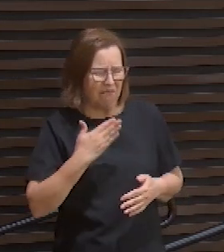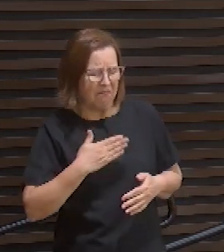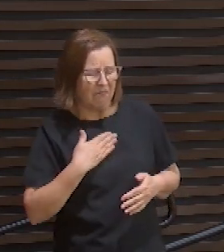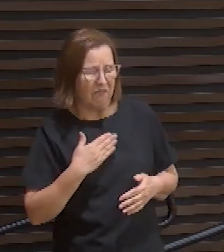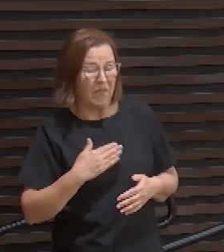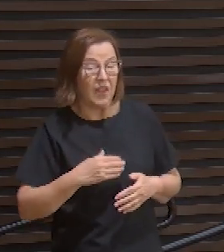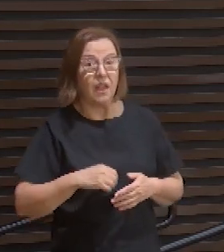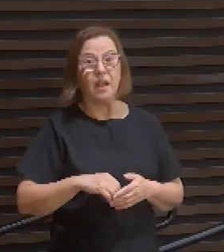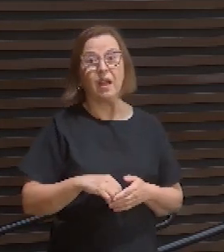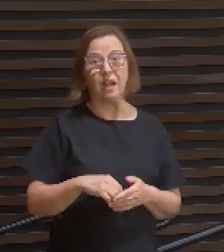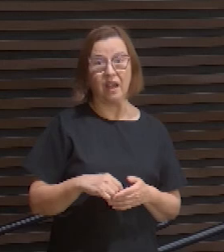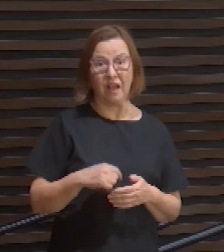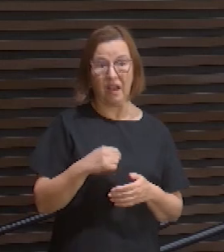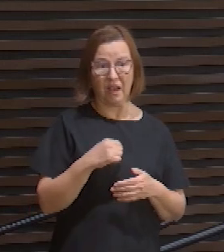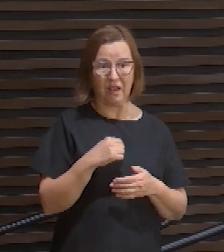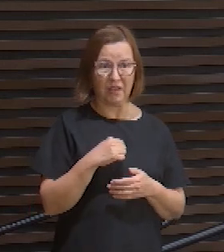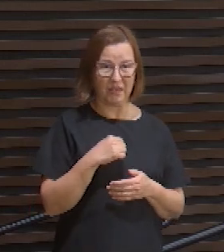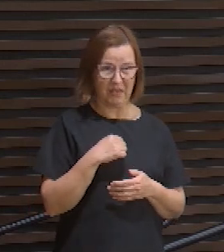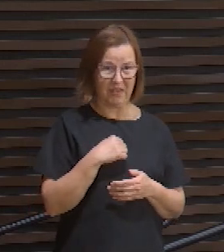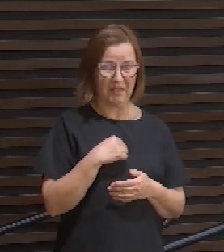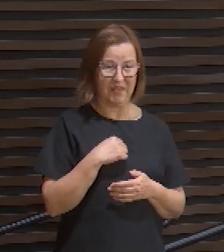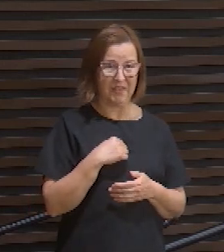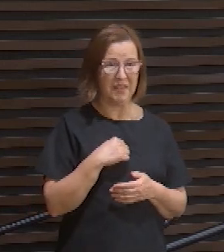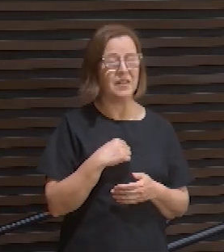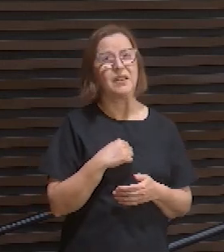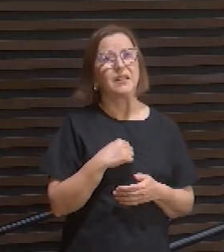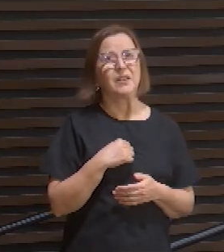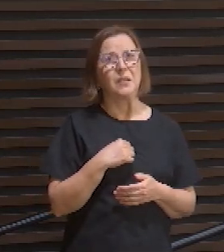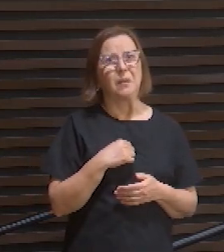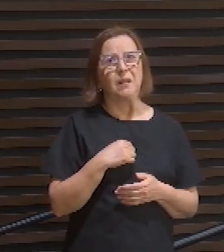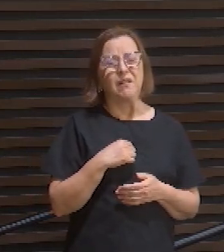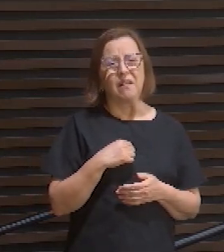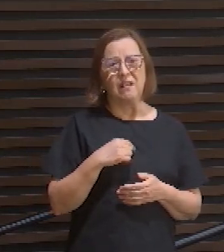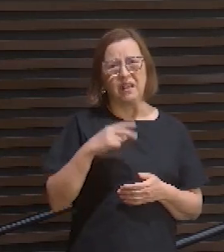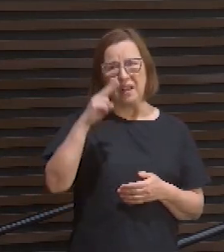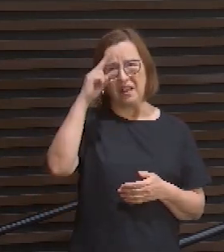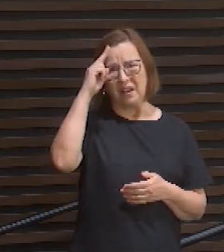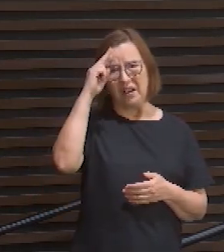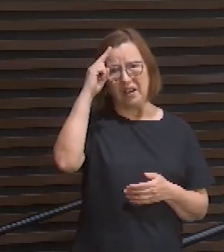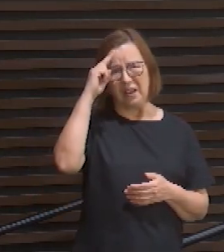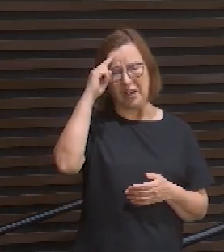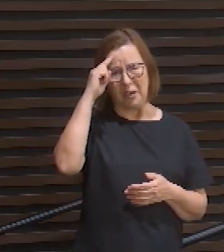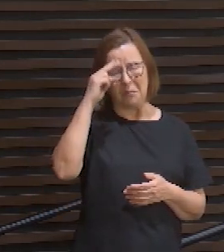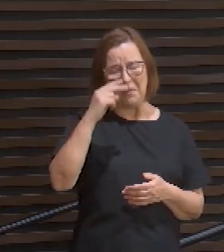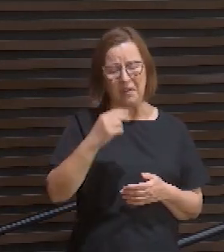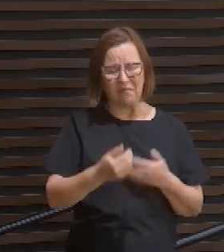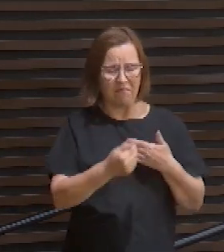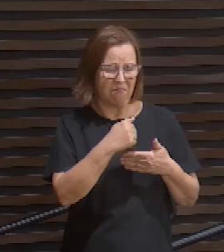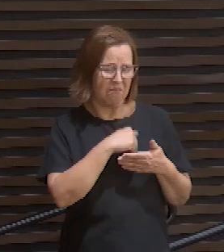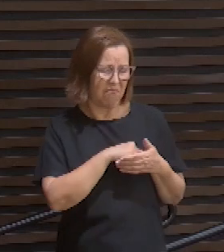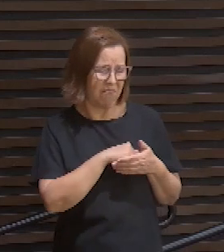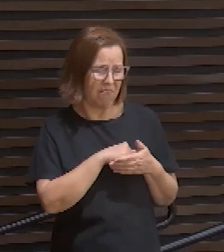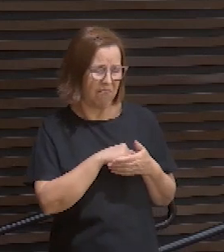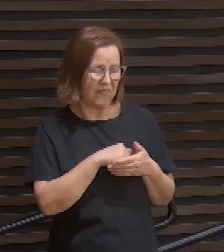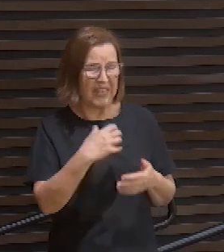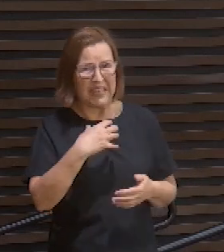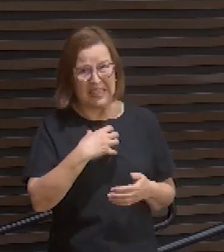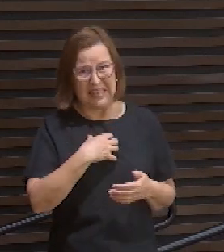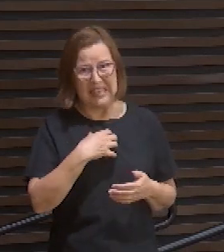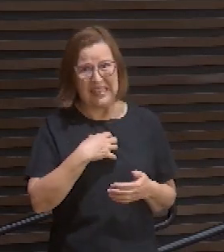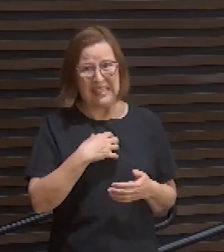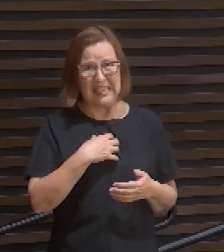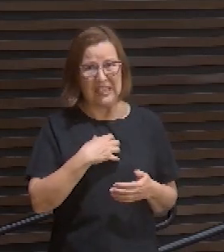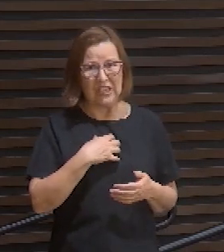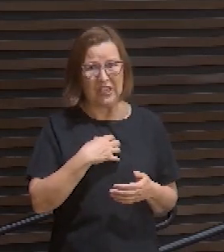estava ruminando naquelas coisas no meu coração, eu senti, parece que de maneira mais íntima, o sofrimento